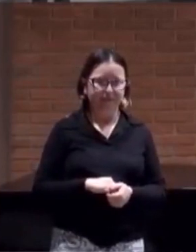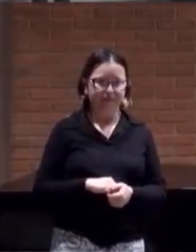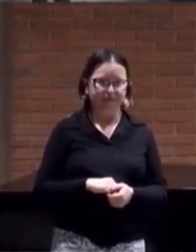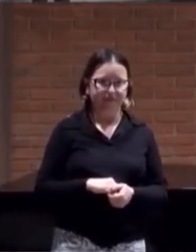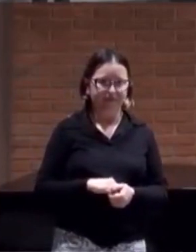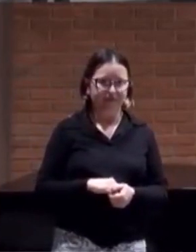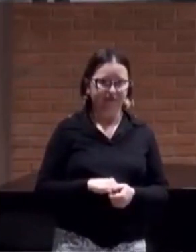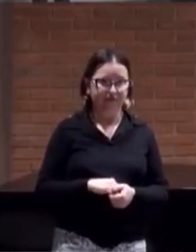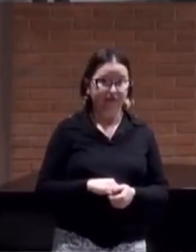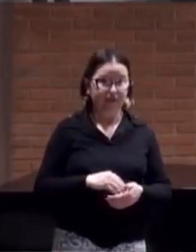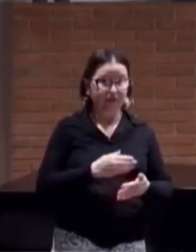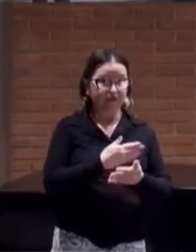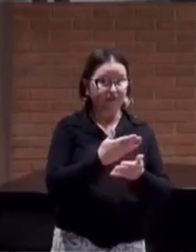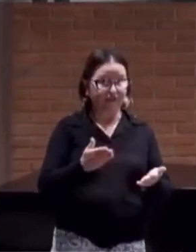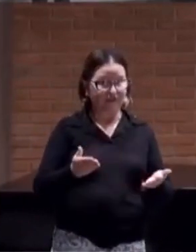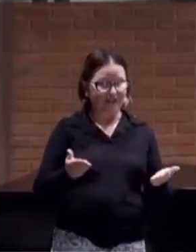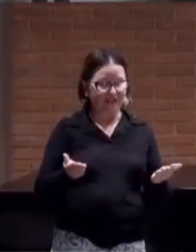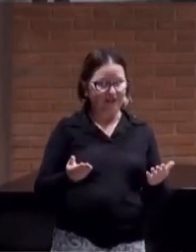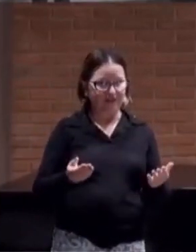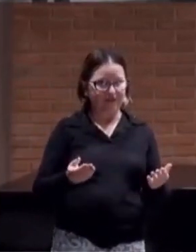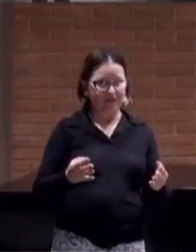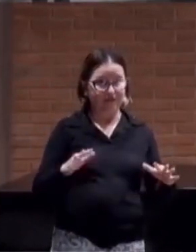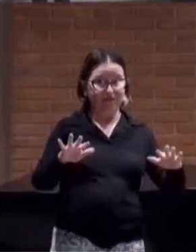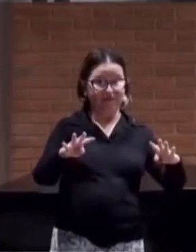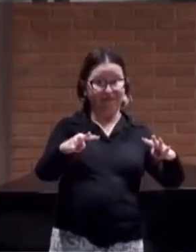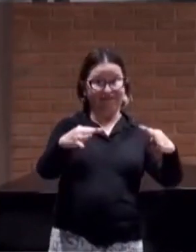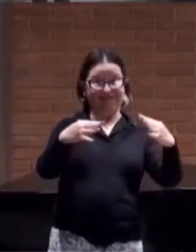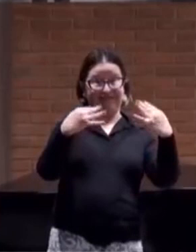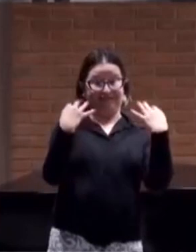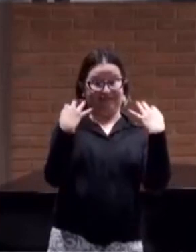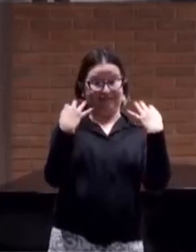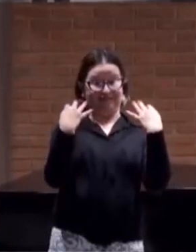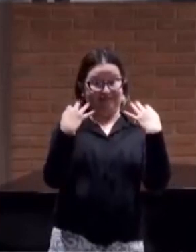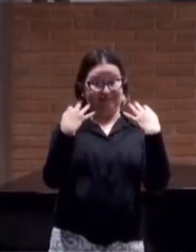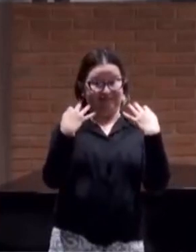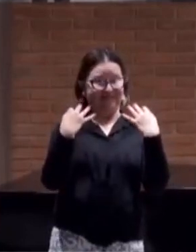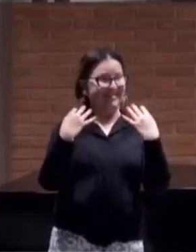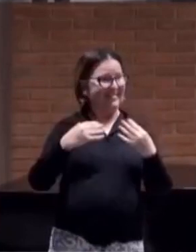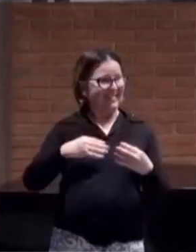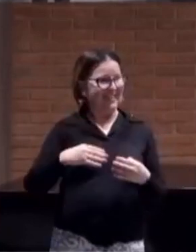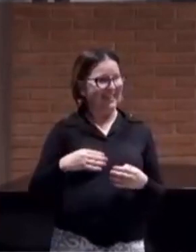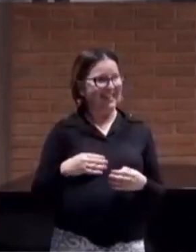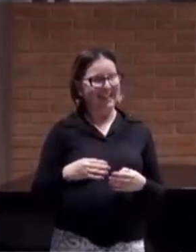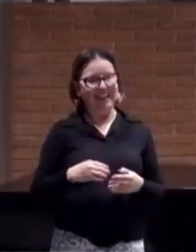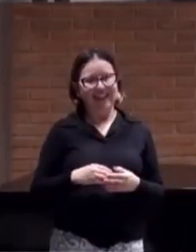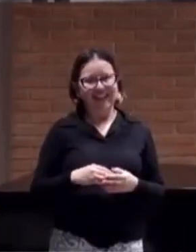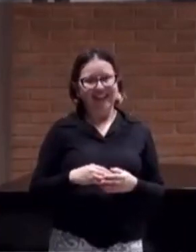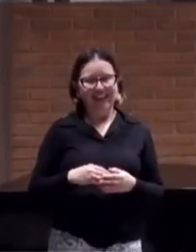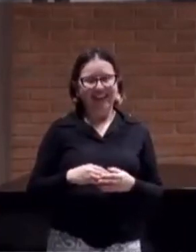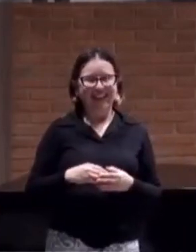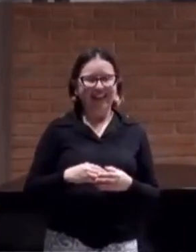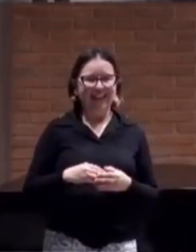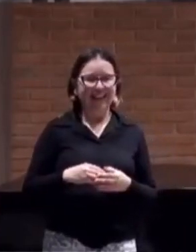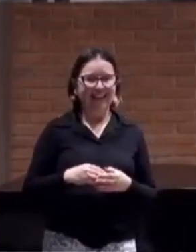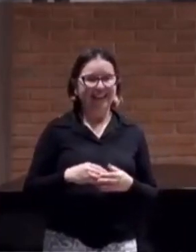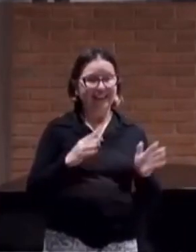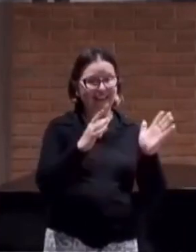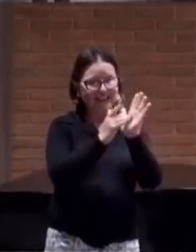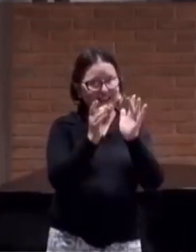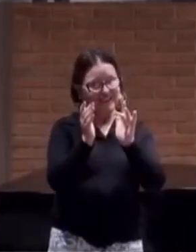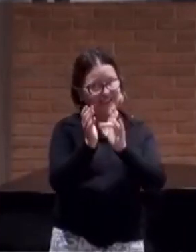Vocês hoje estão me vendo fisicamente, o Jesus histórico, que veio do ventre da